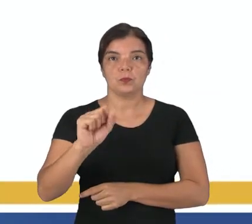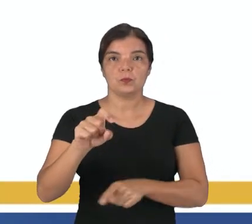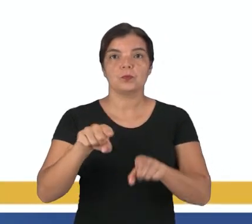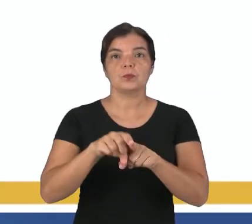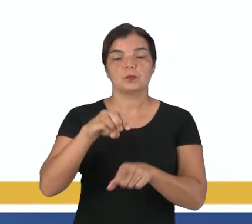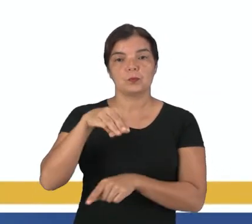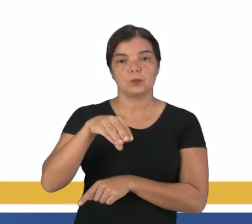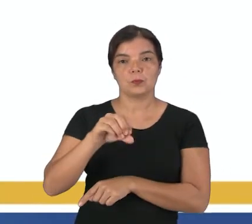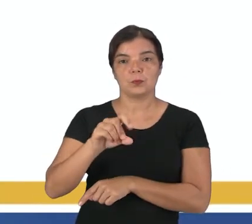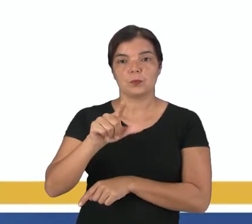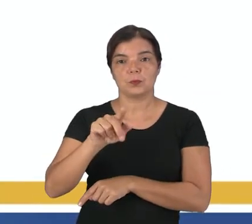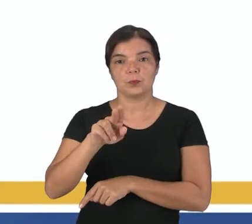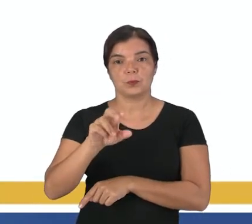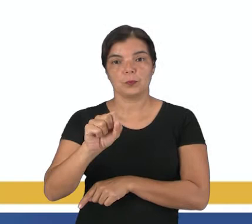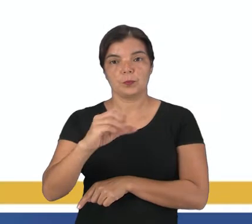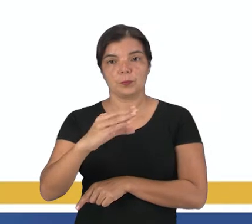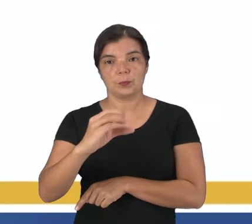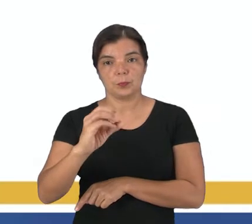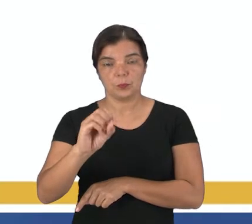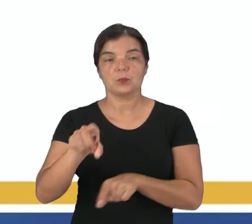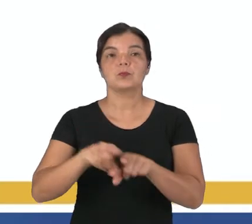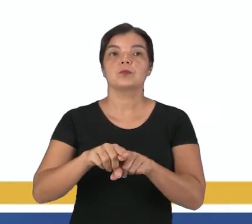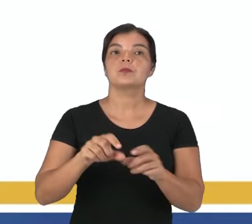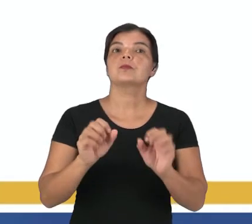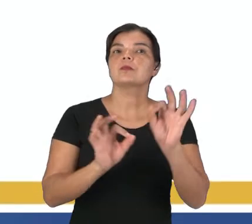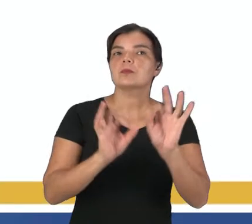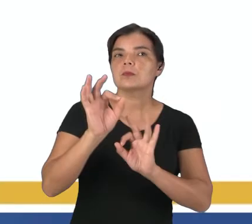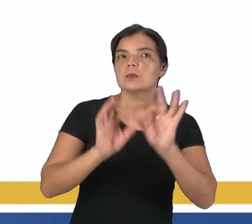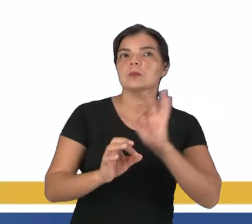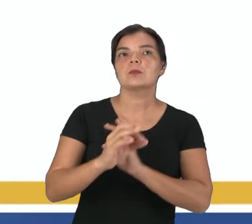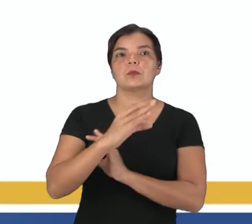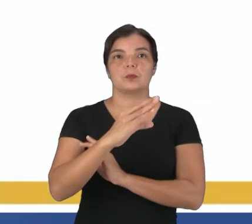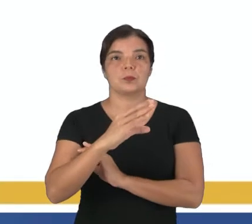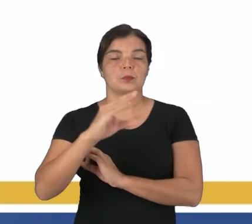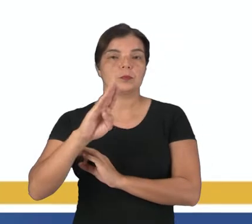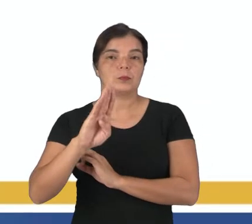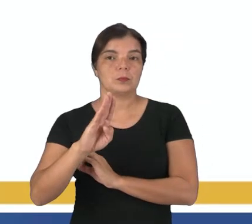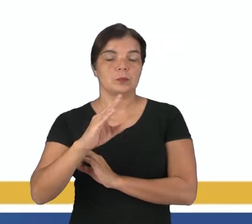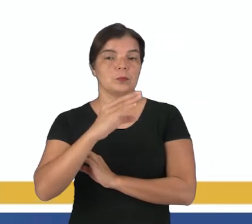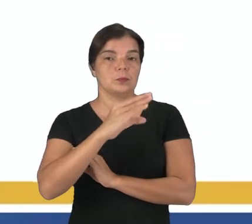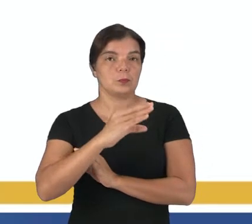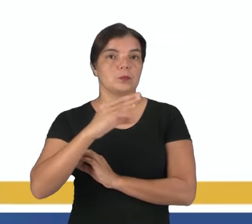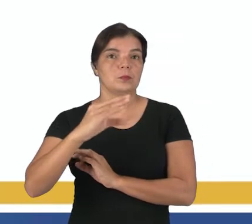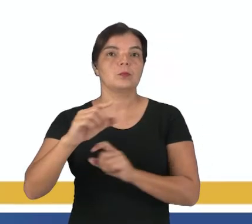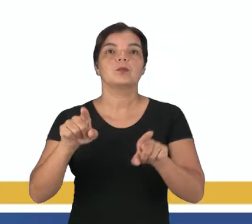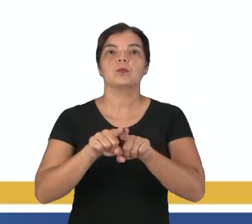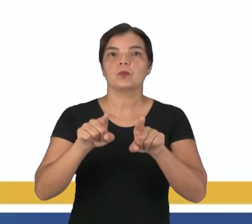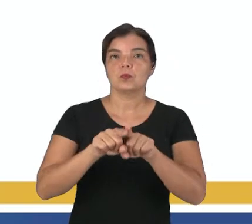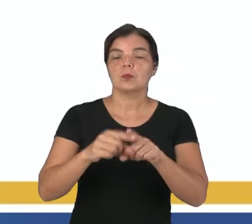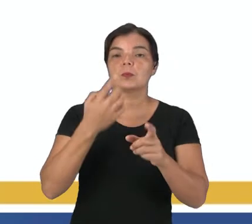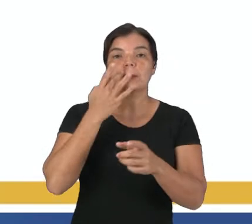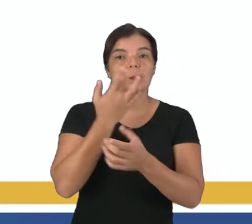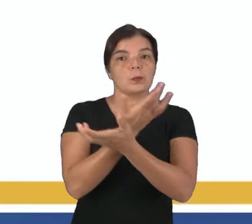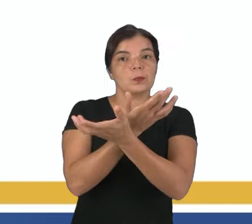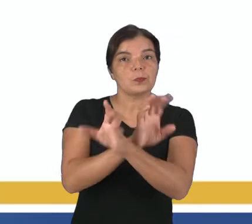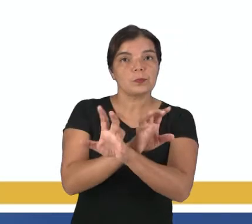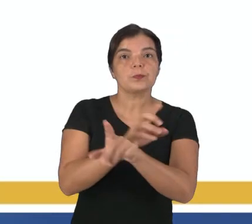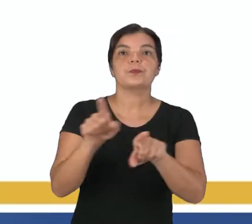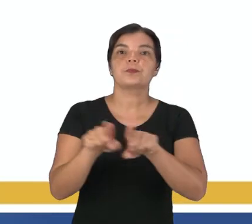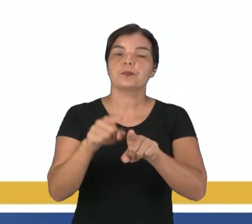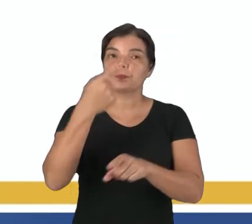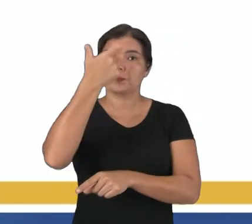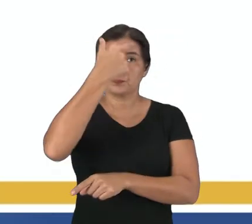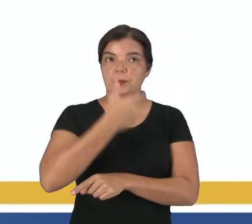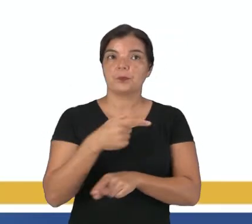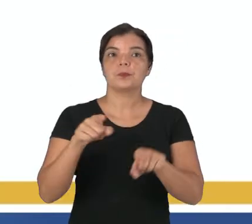as conchas dos moluscos que são formados por carbonato de cálcio os esqueletos dos vertebrados como nós por